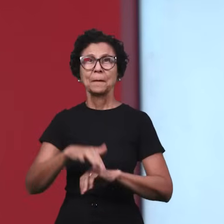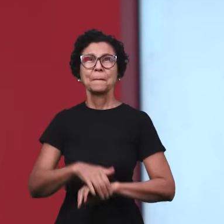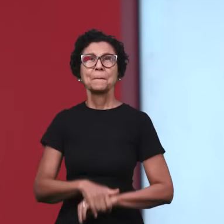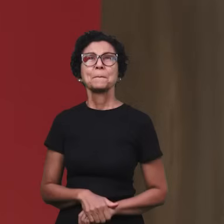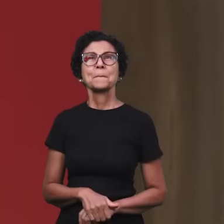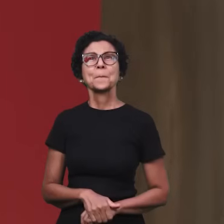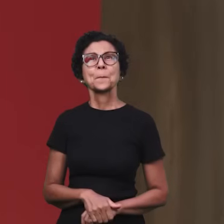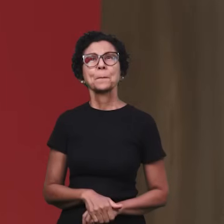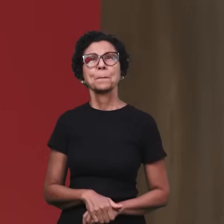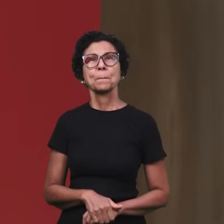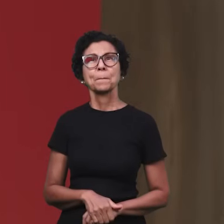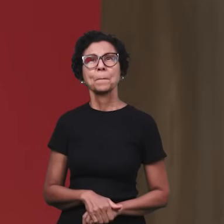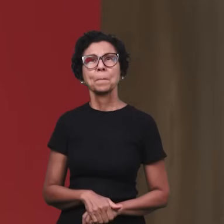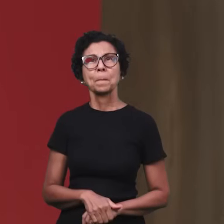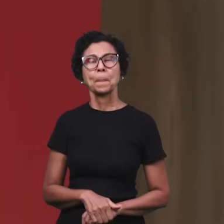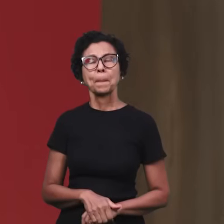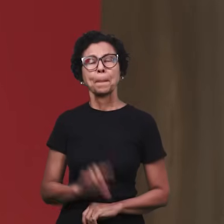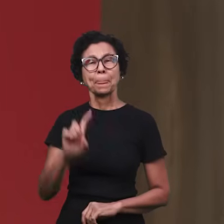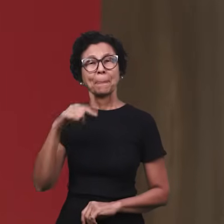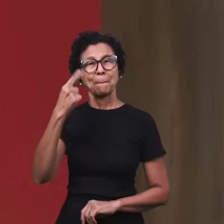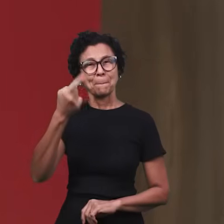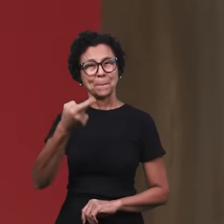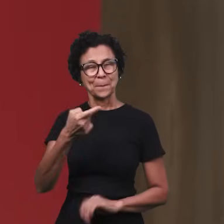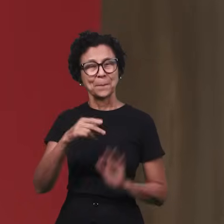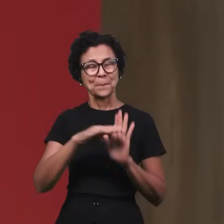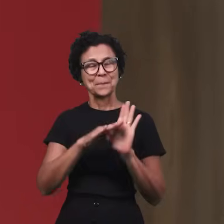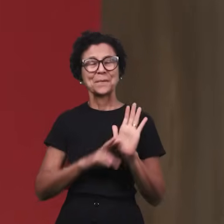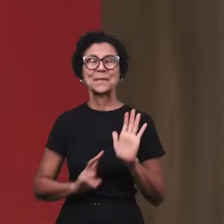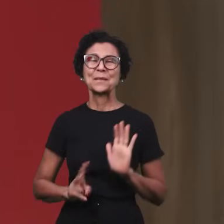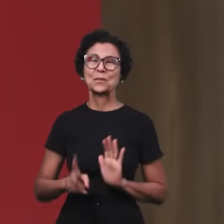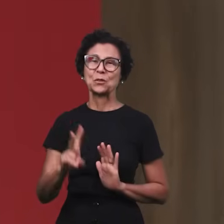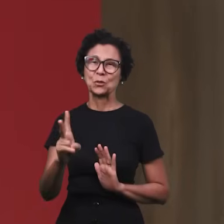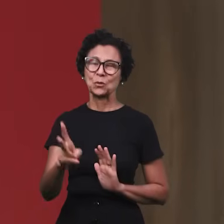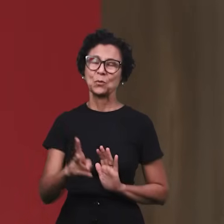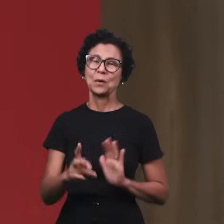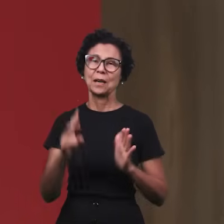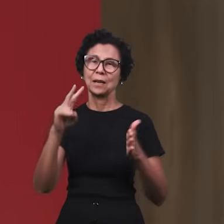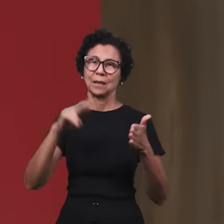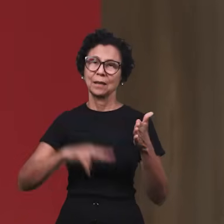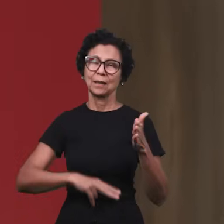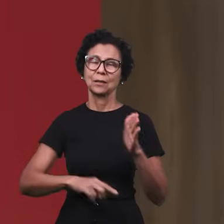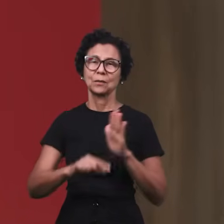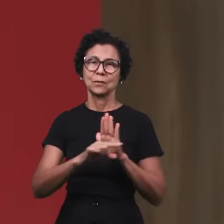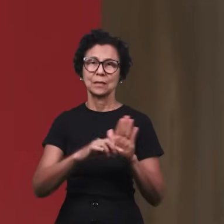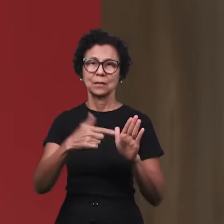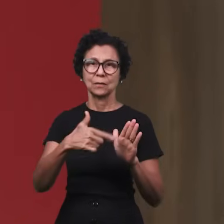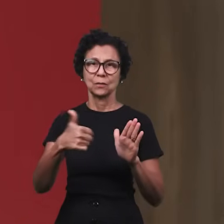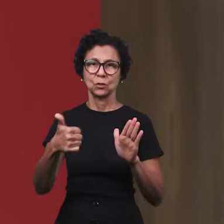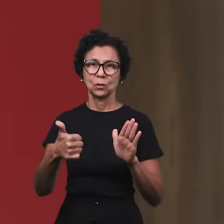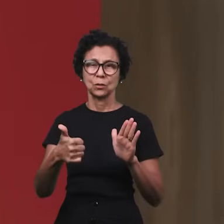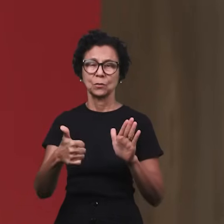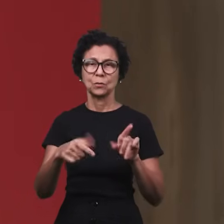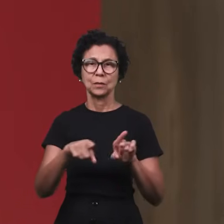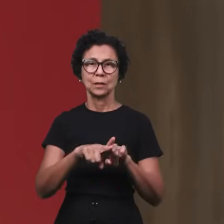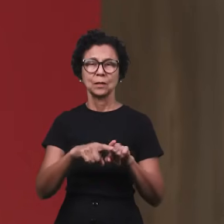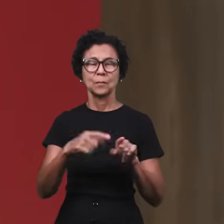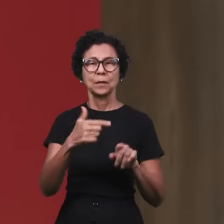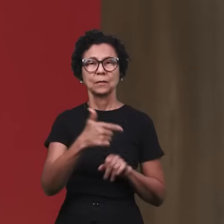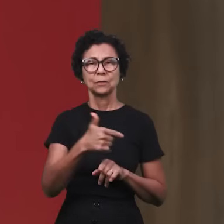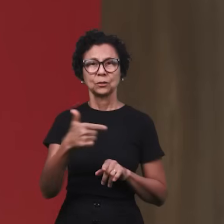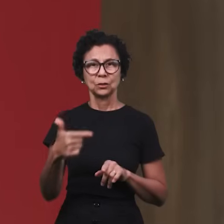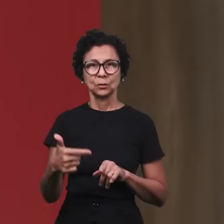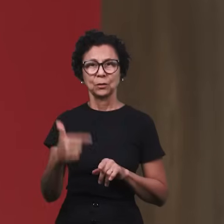Senhor. Amém. Glória a Deus. No próximo episódio, nós continuaremos a análise dos versículos 21 e 22